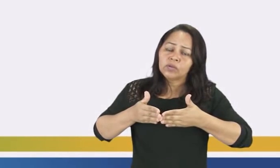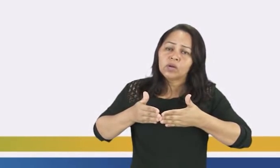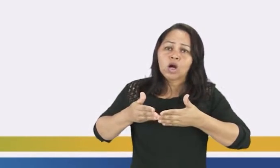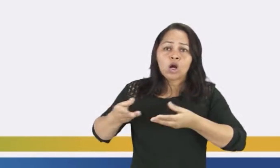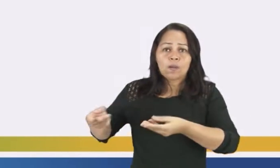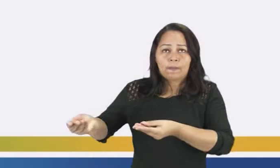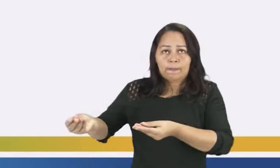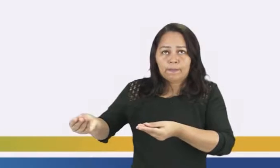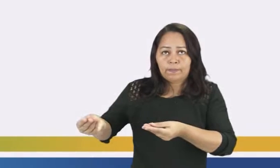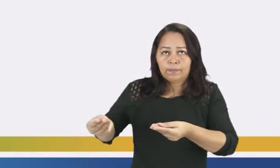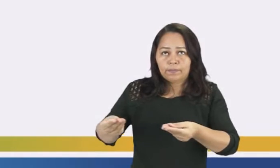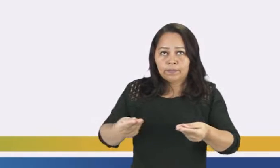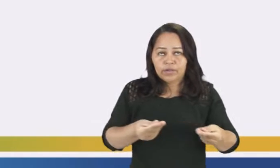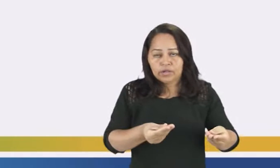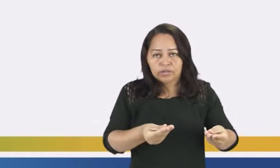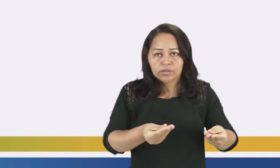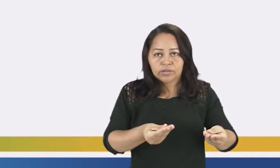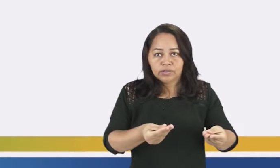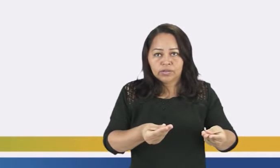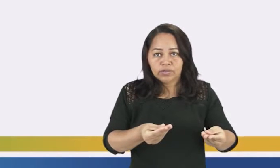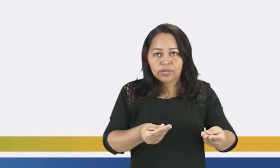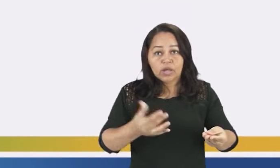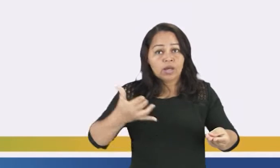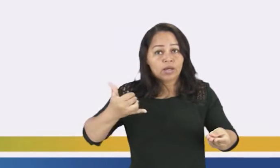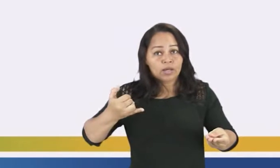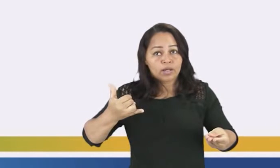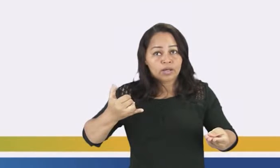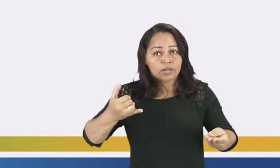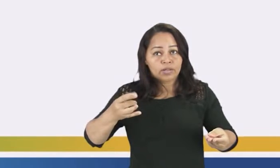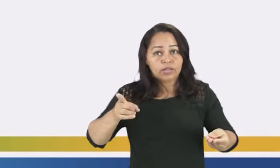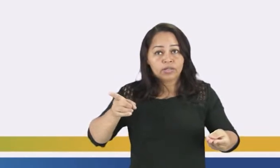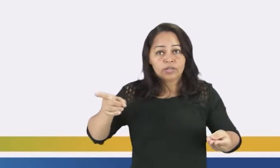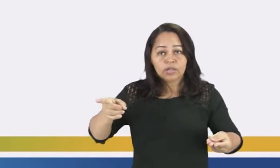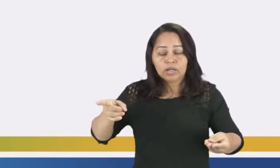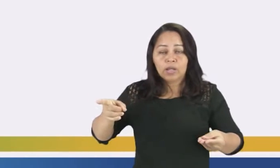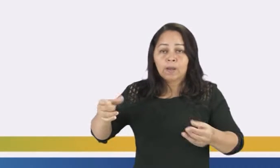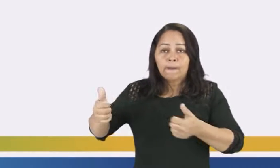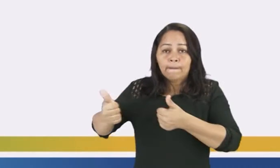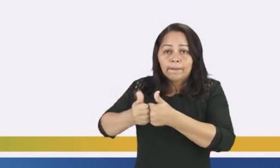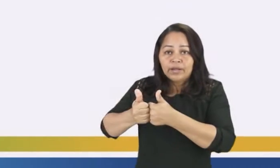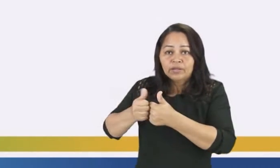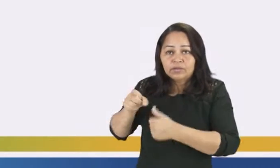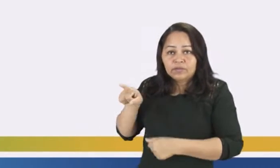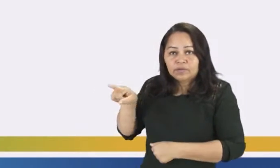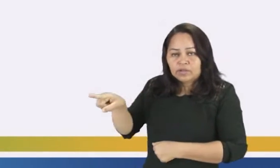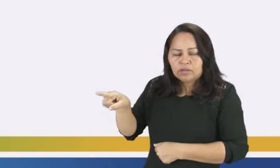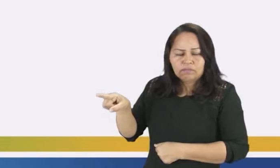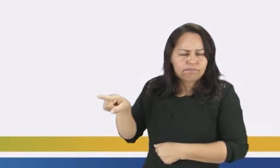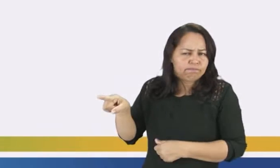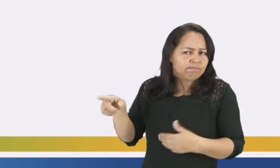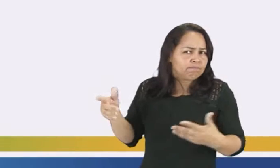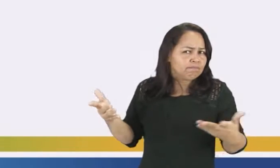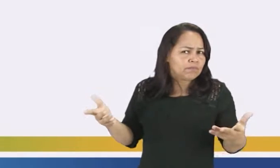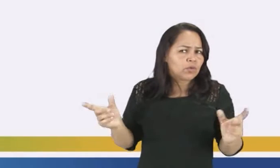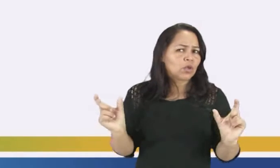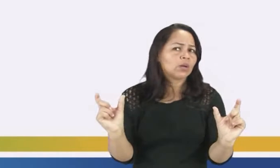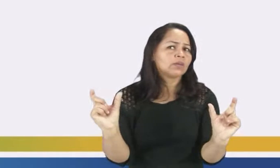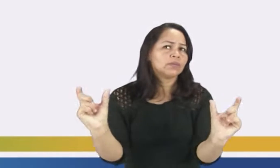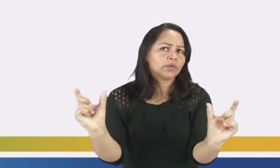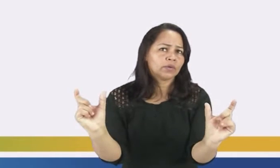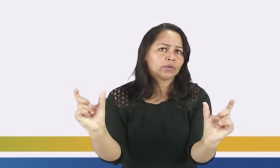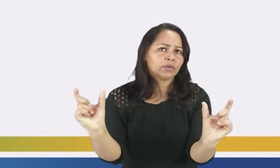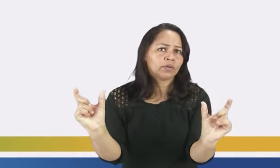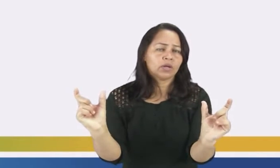passe... Taraná, caneta que está aí perto de você. Aqui não serve para